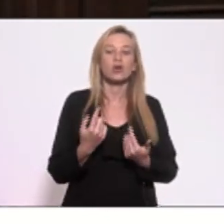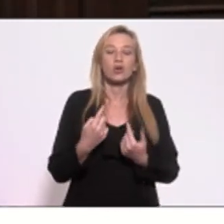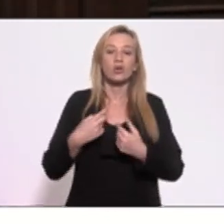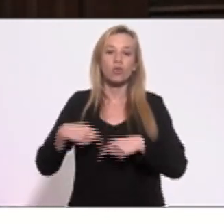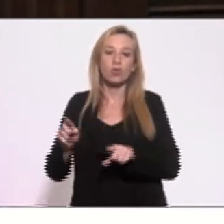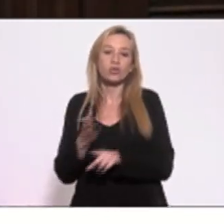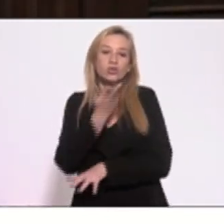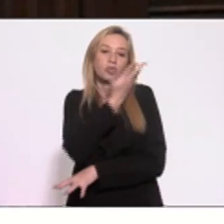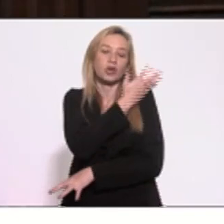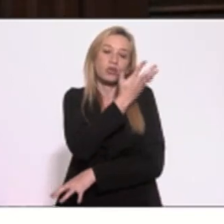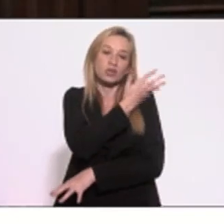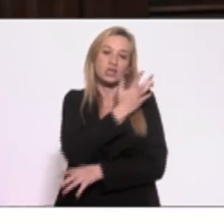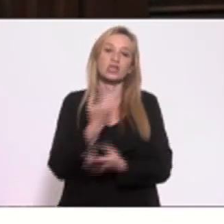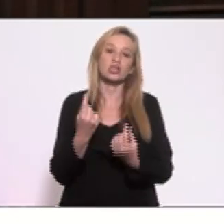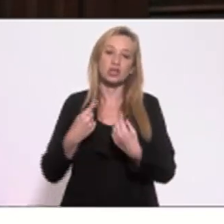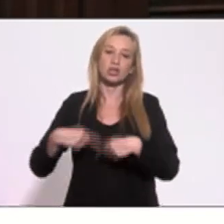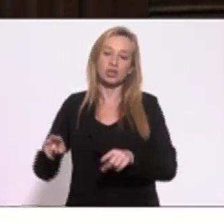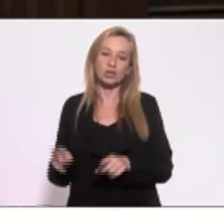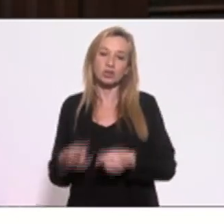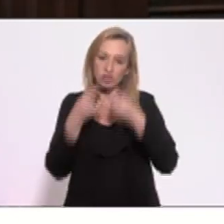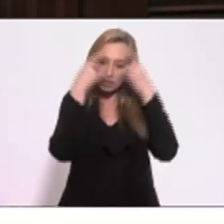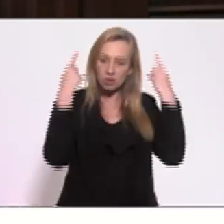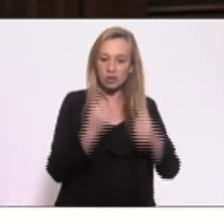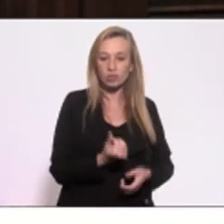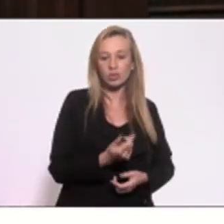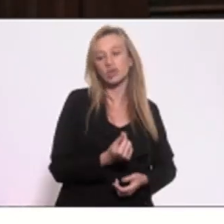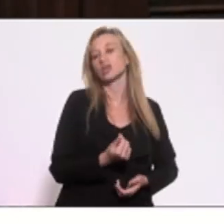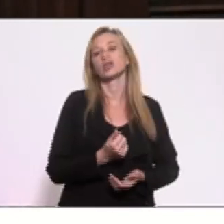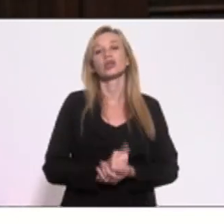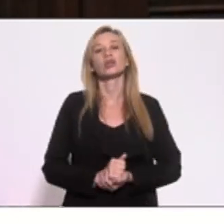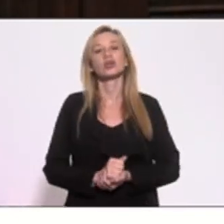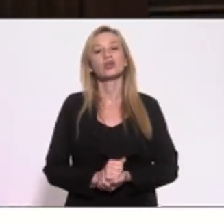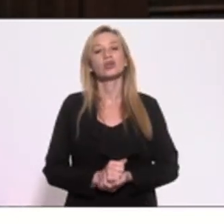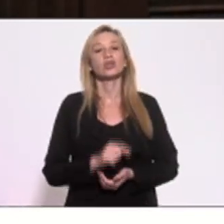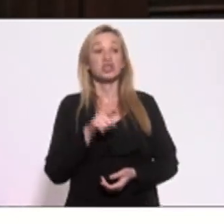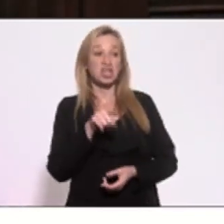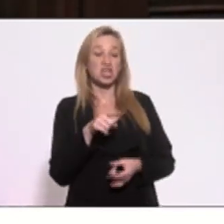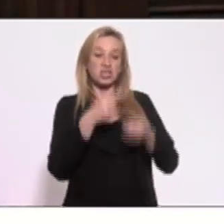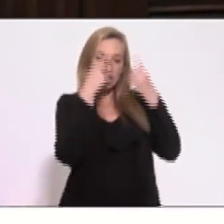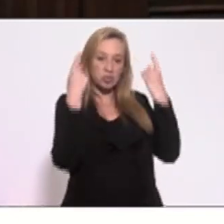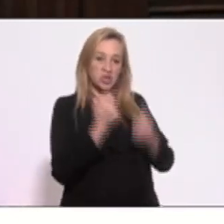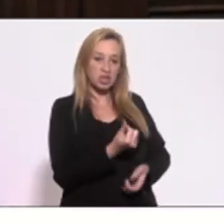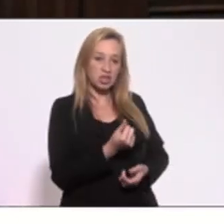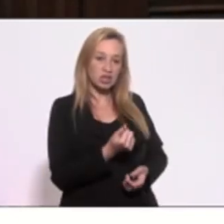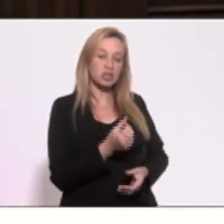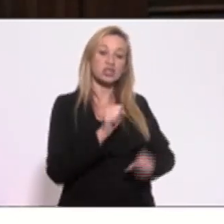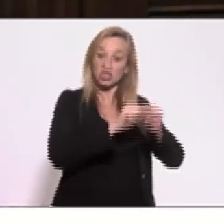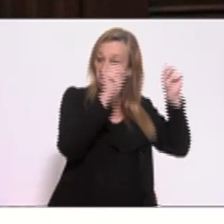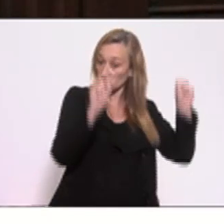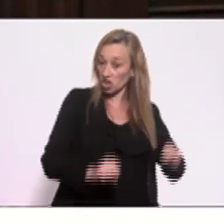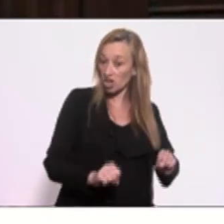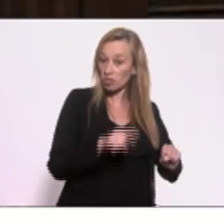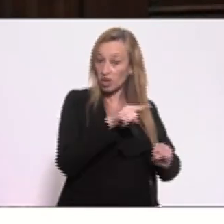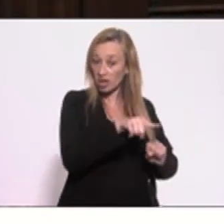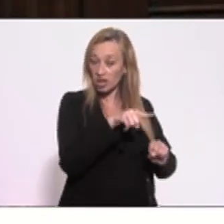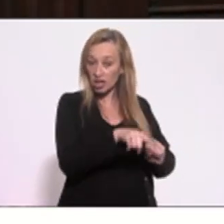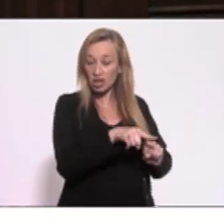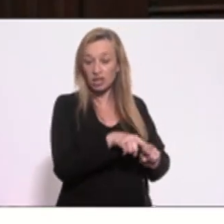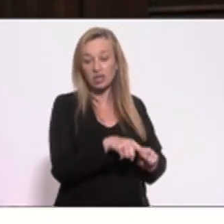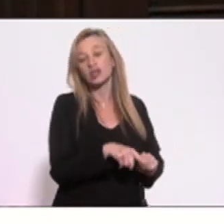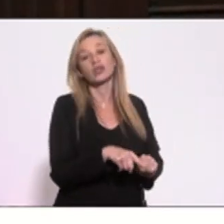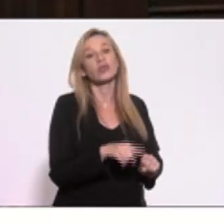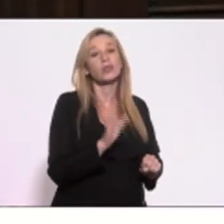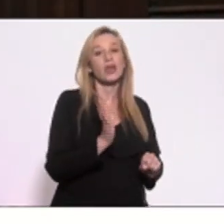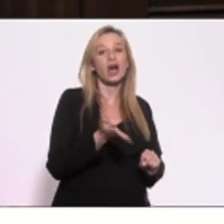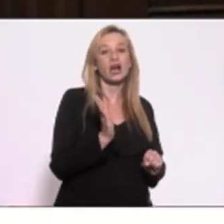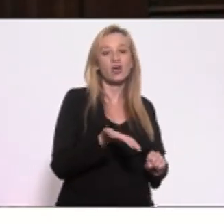e anticapitalista, que são esse capitalismo, esse sistema nefasto e